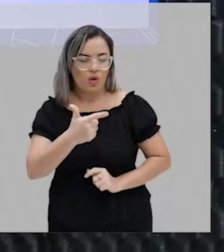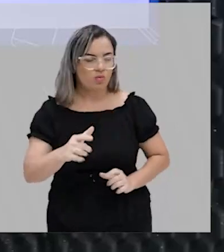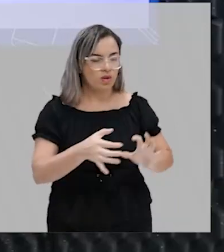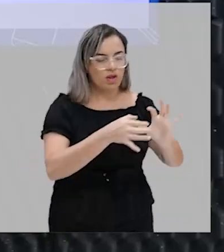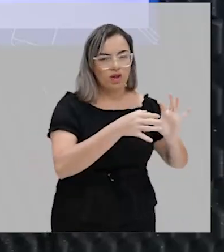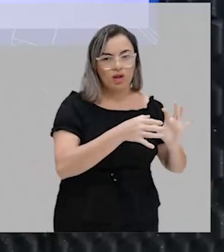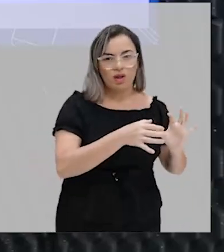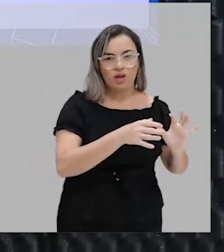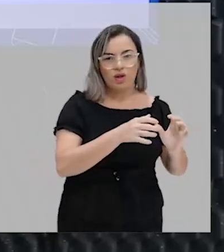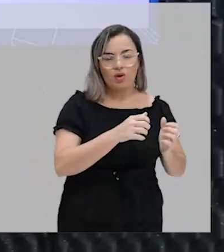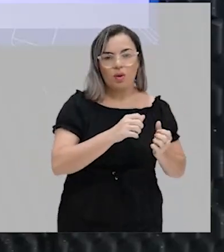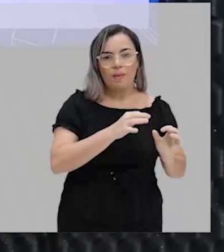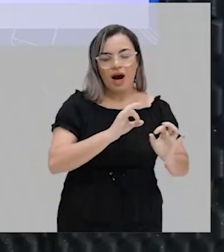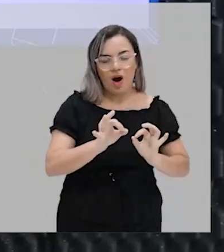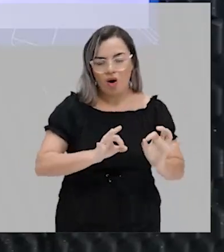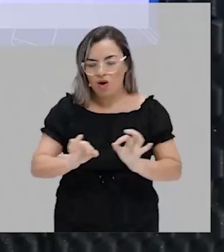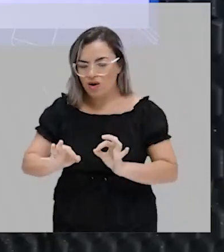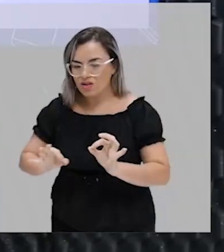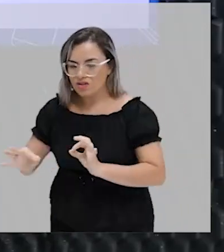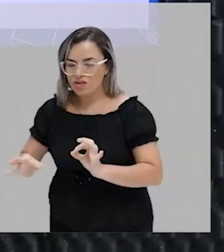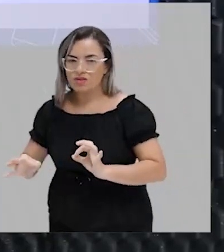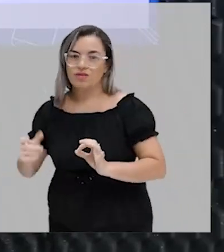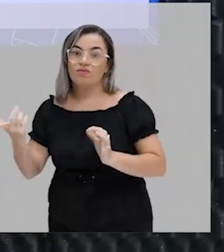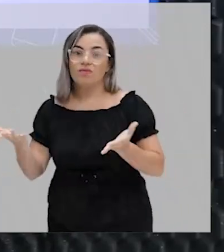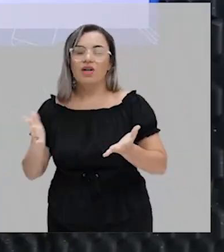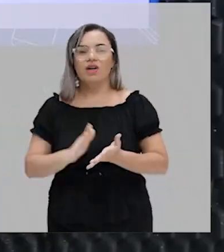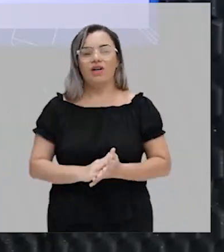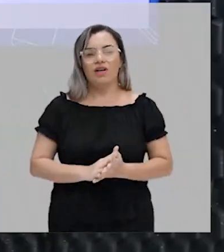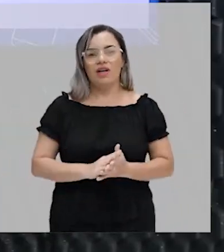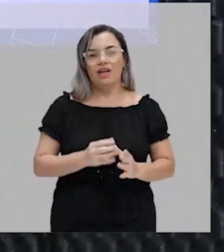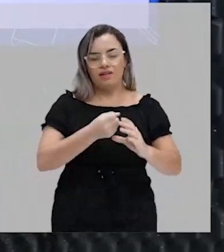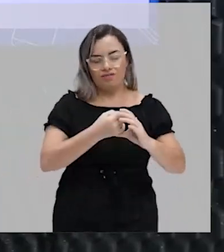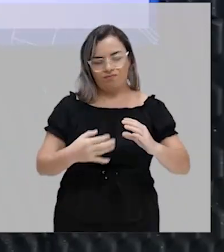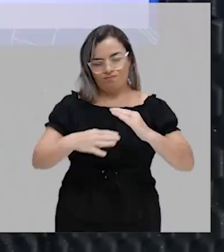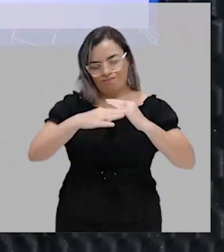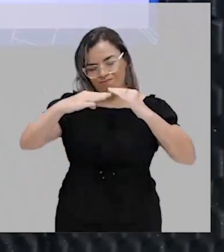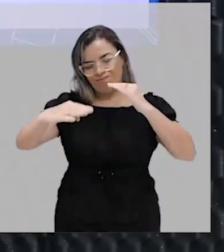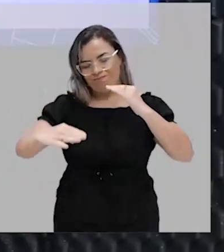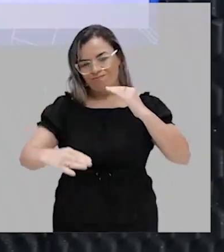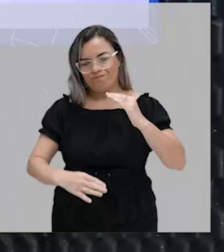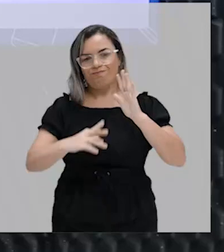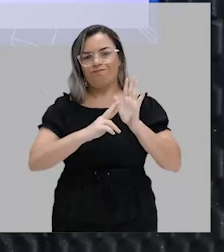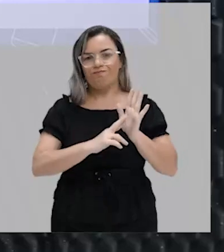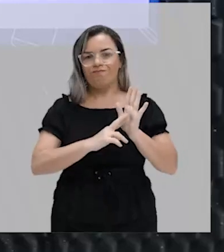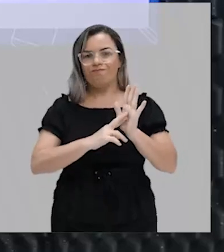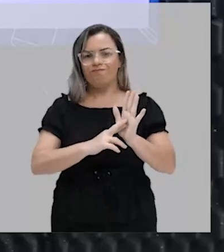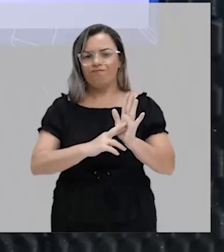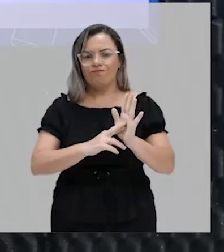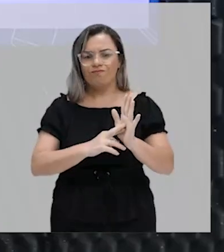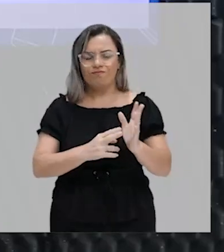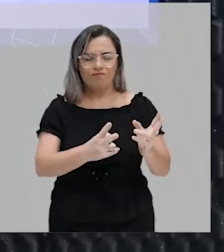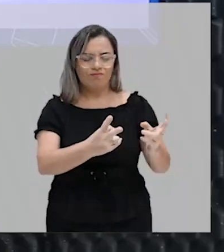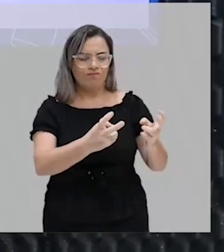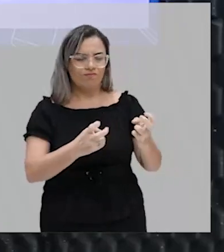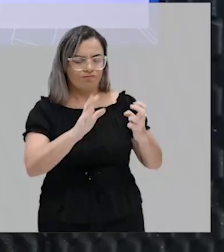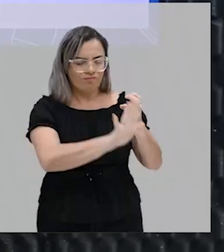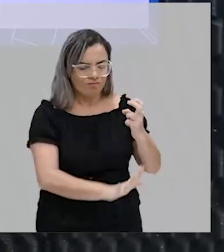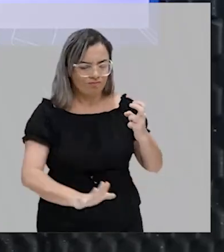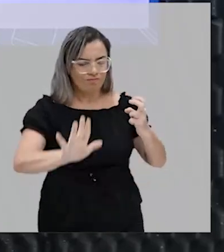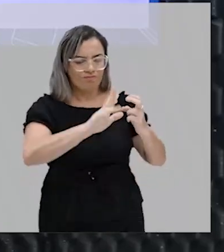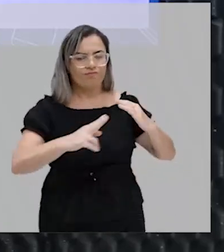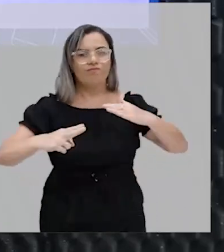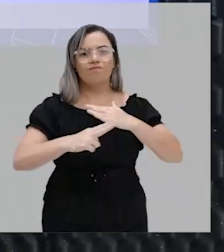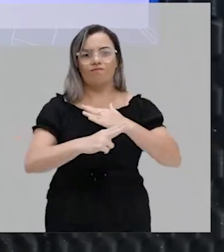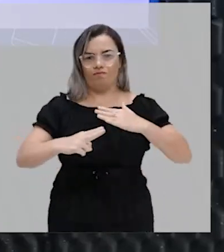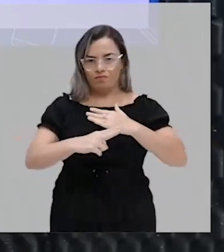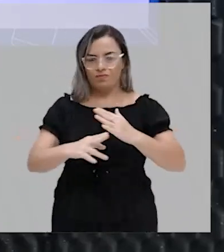adequado, essas características históricas de desigualdade, elas vão saltar, né, aos olhos, literalmente nos espaços urbanos, tá